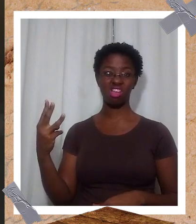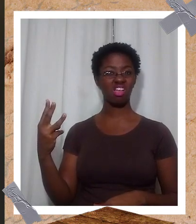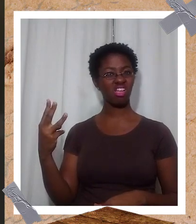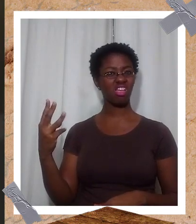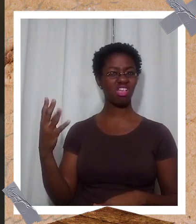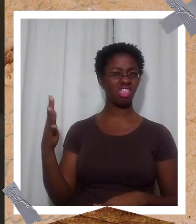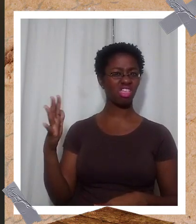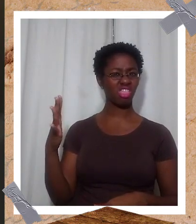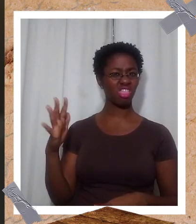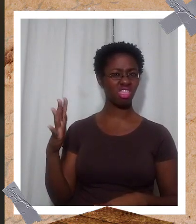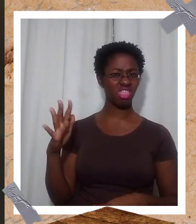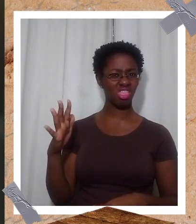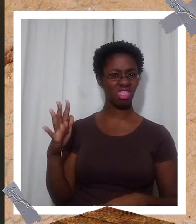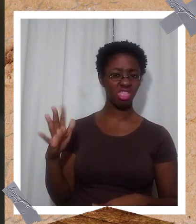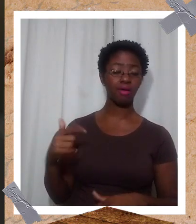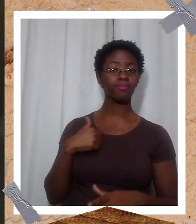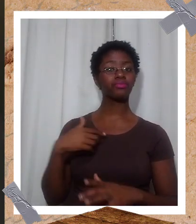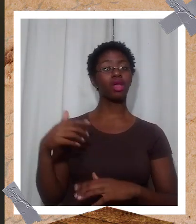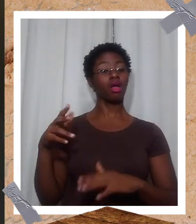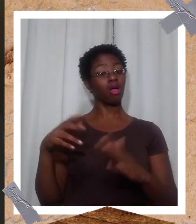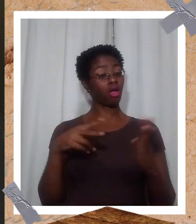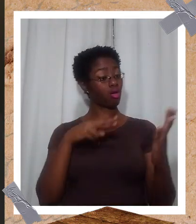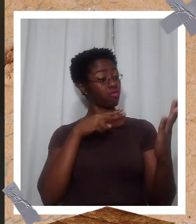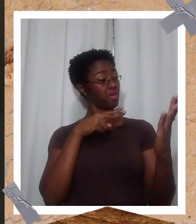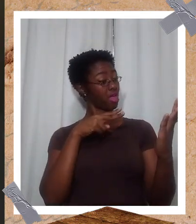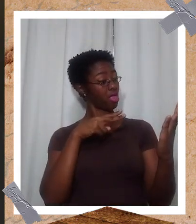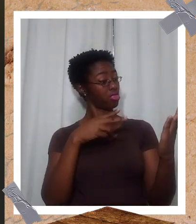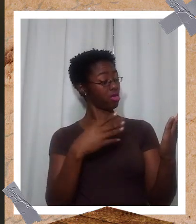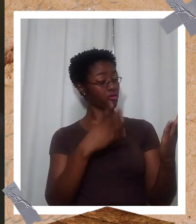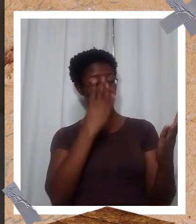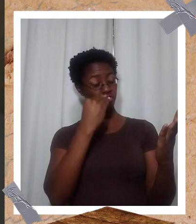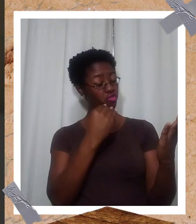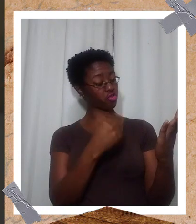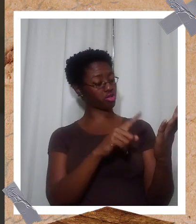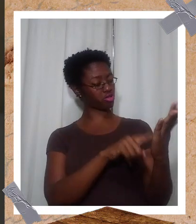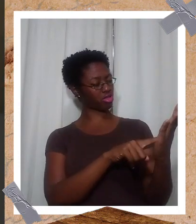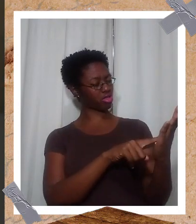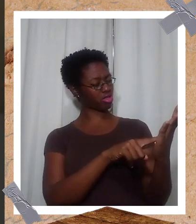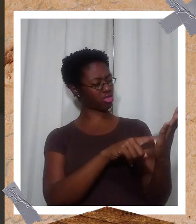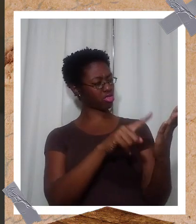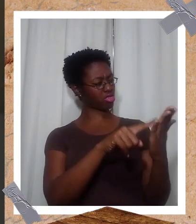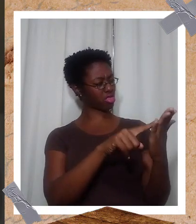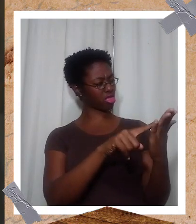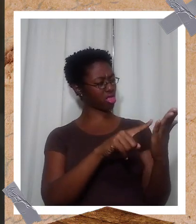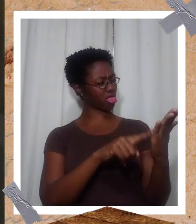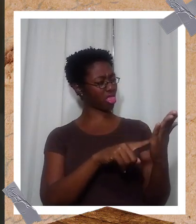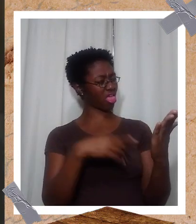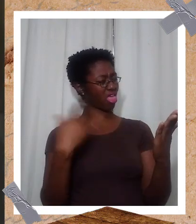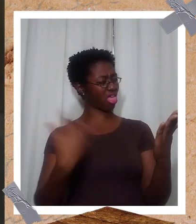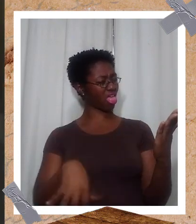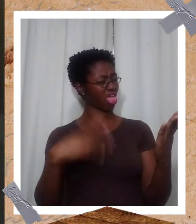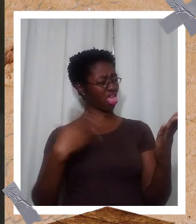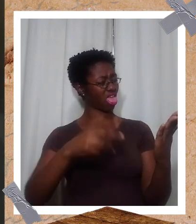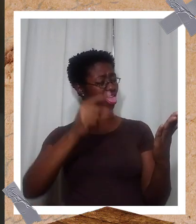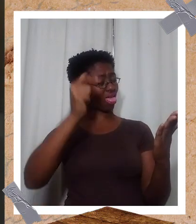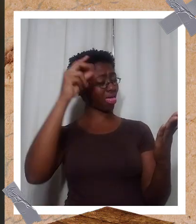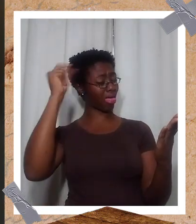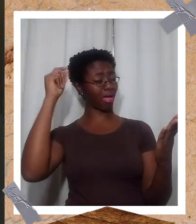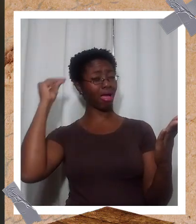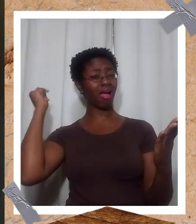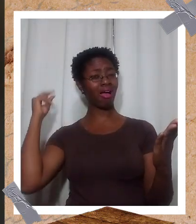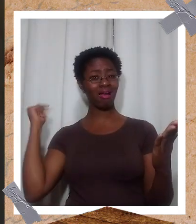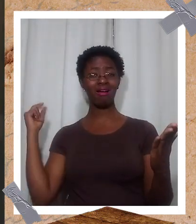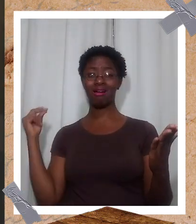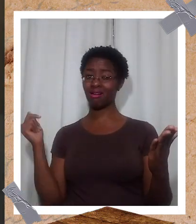Aí eu fui vendo as fotos, assim, e falei, gente, nossa, é muito tempo de estrada, sabe? É muito tempo